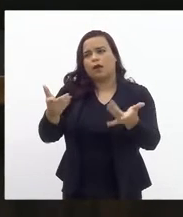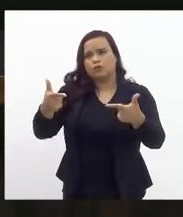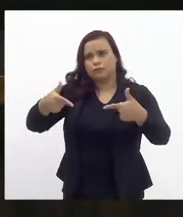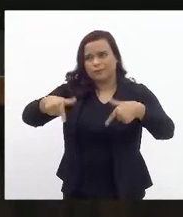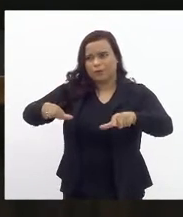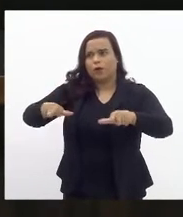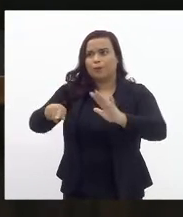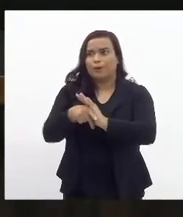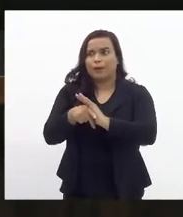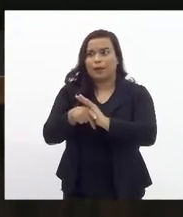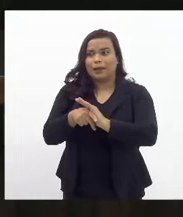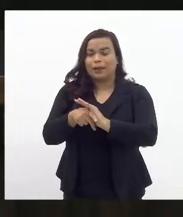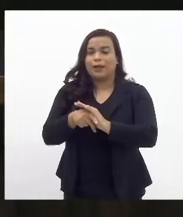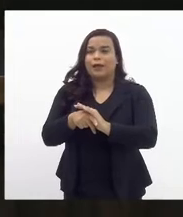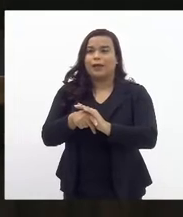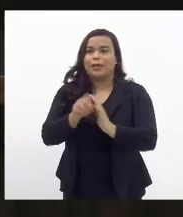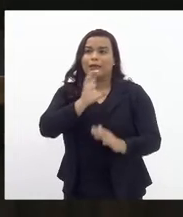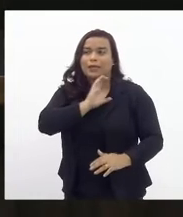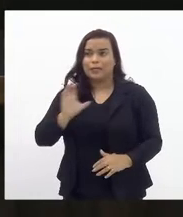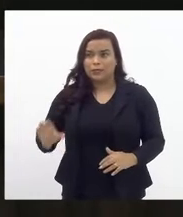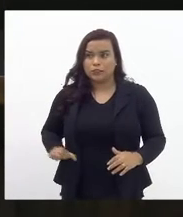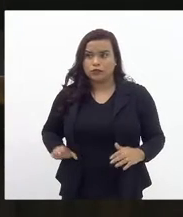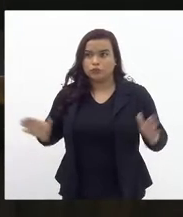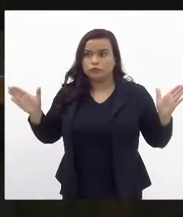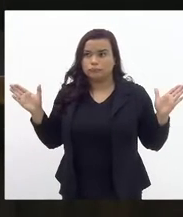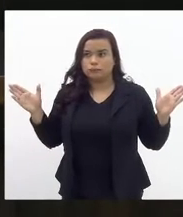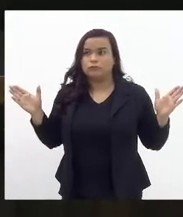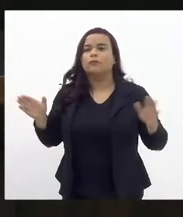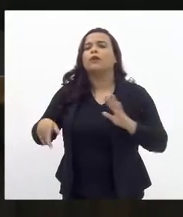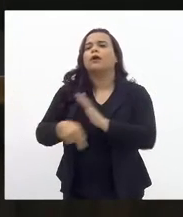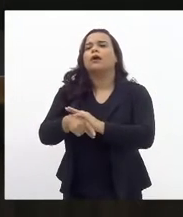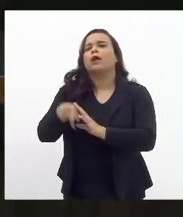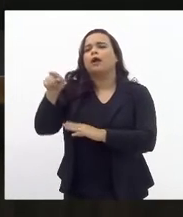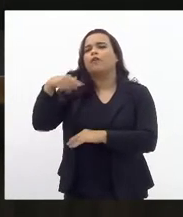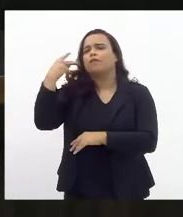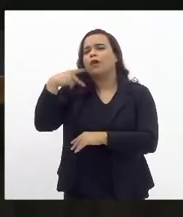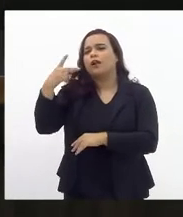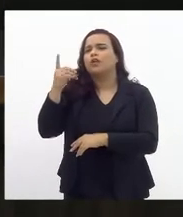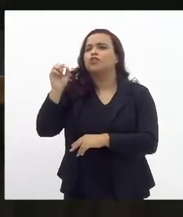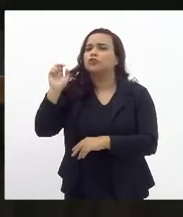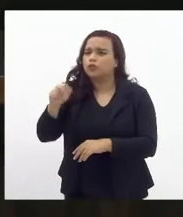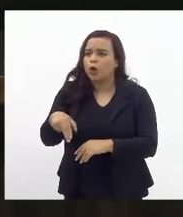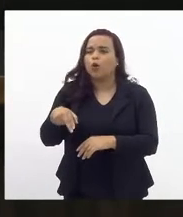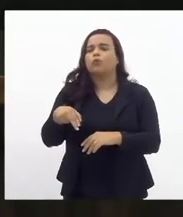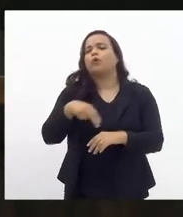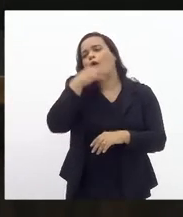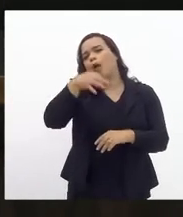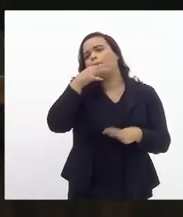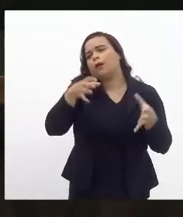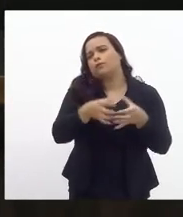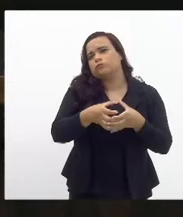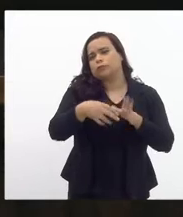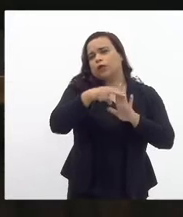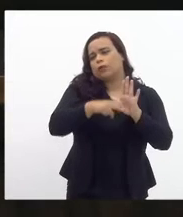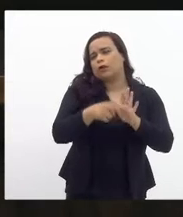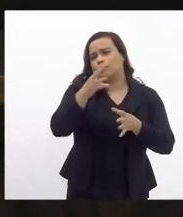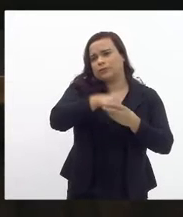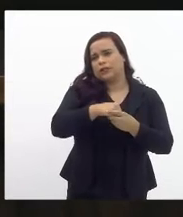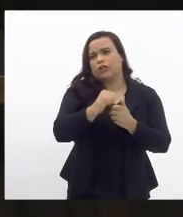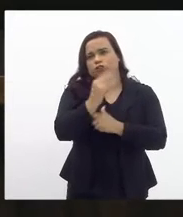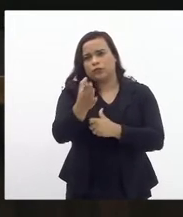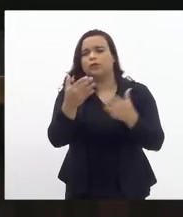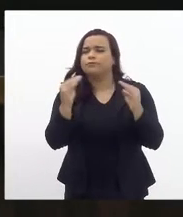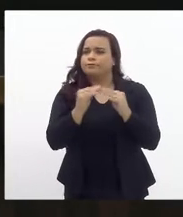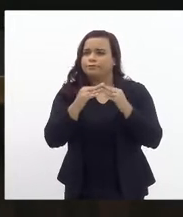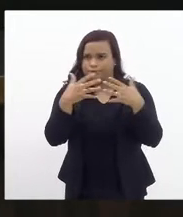ao vereador Dom. Pareceres das comissões de normas internas e proposições externas favorável. Relator, deputado Rosenberg Reis.